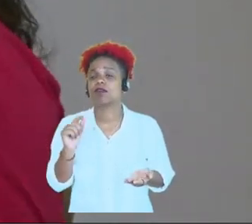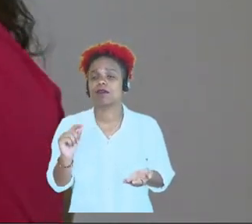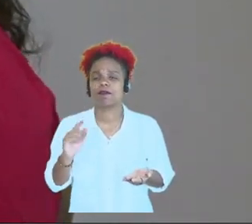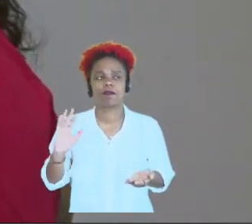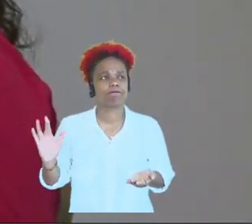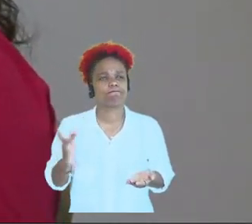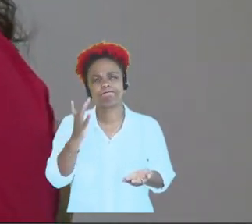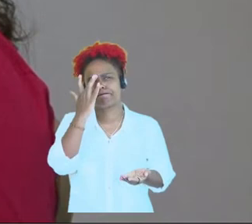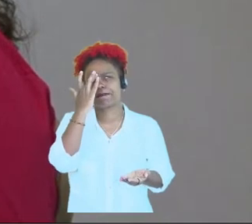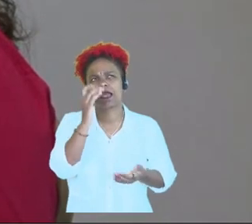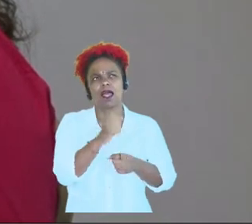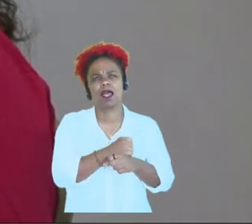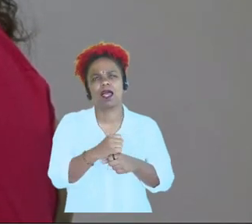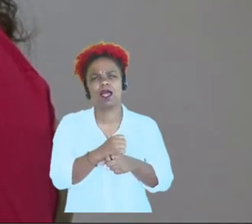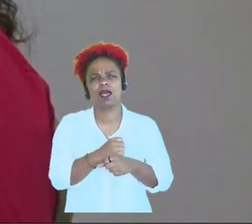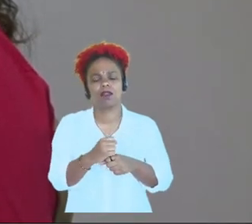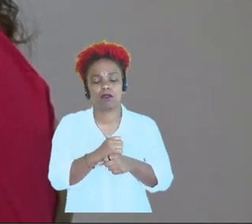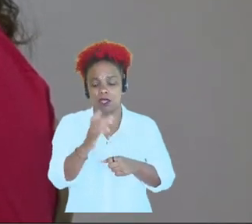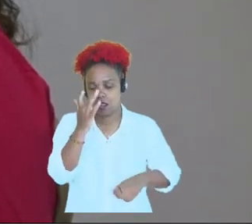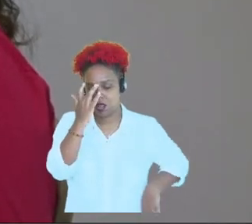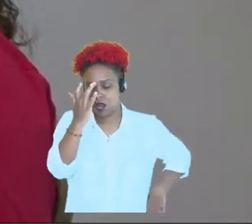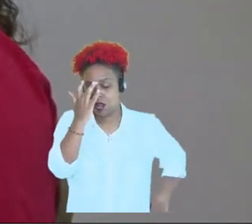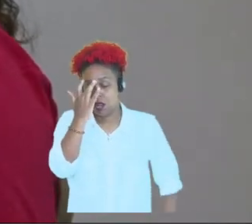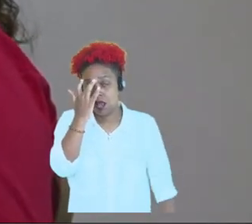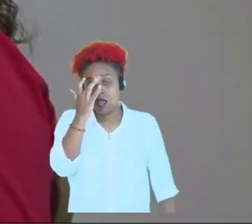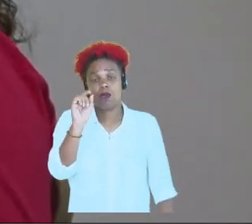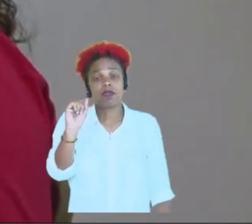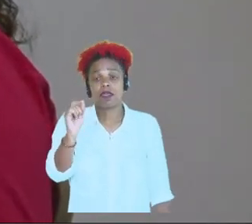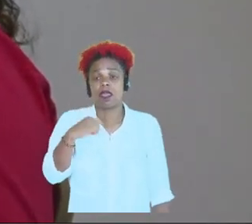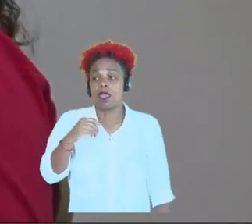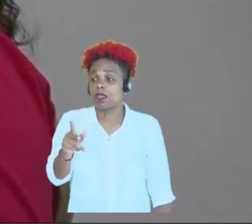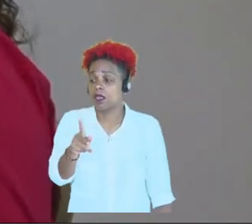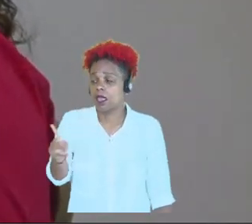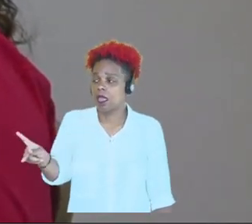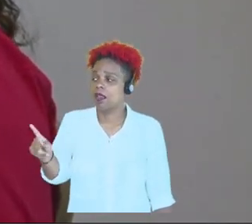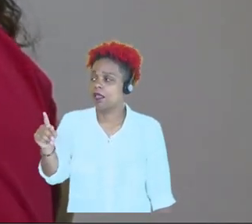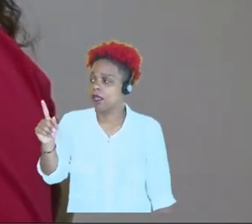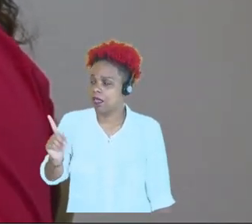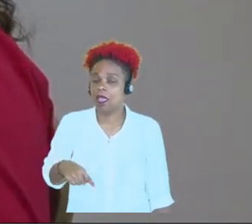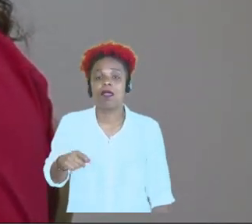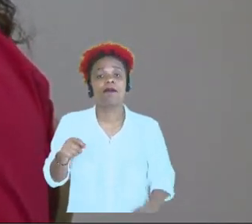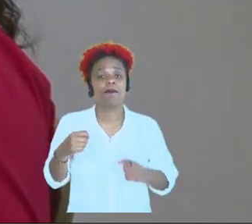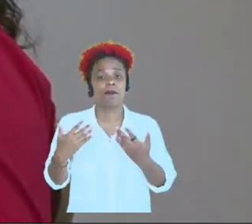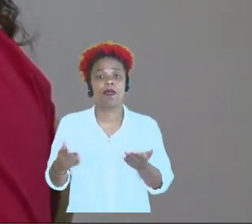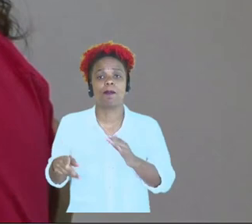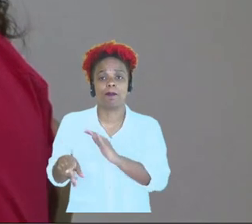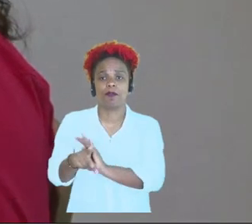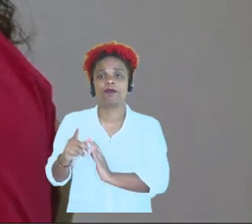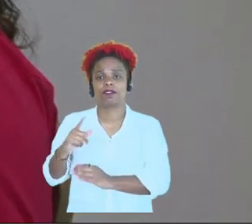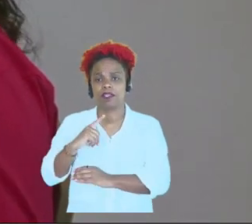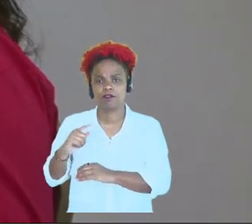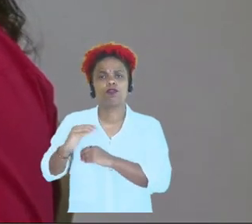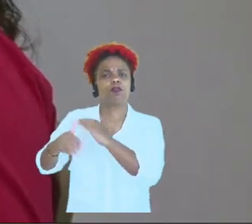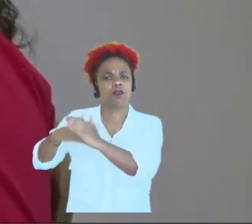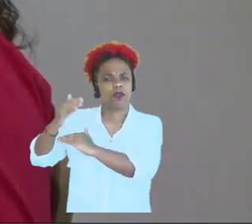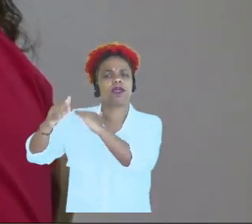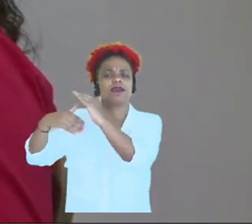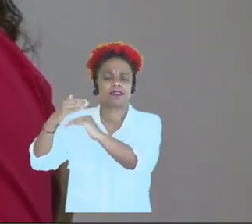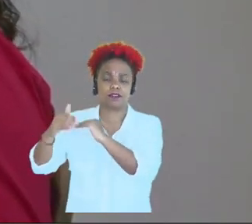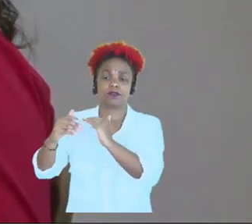na minha cabeça por muito tempo, que eles são conservatives yet progressives,